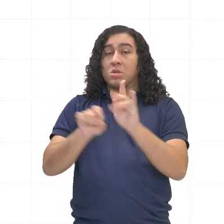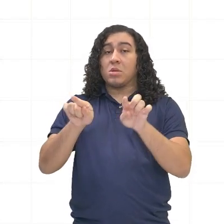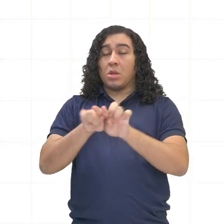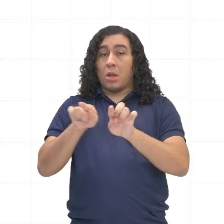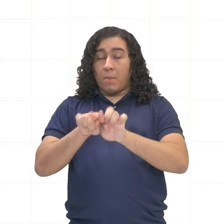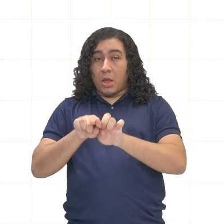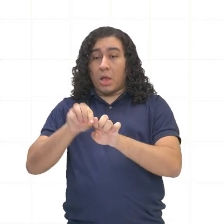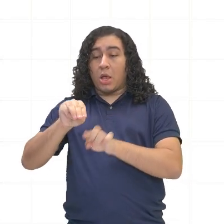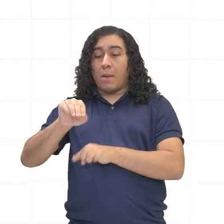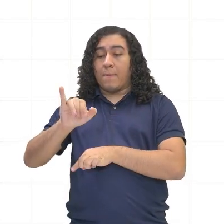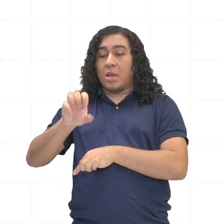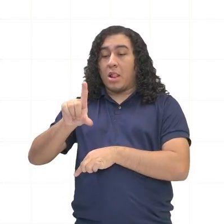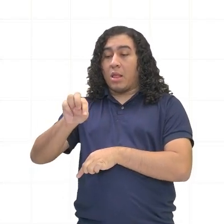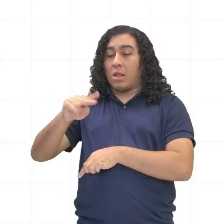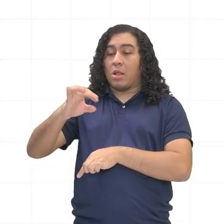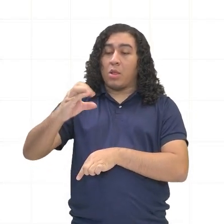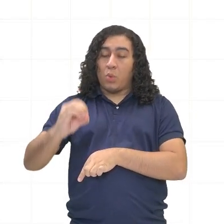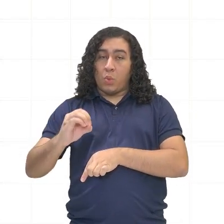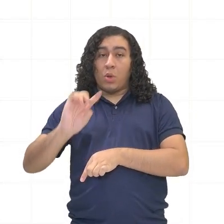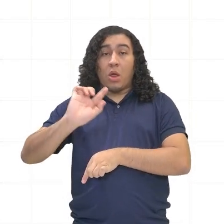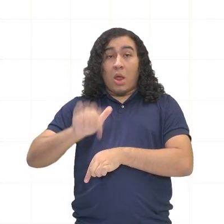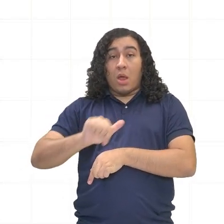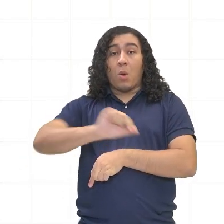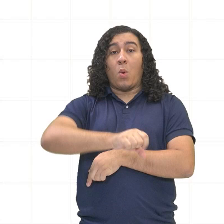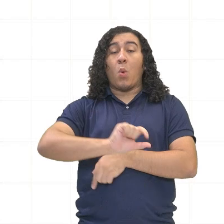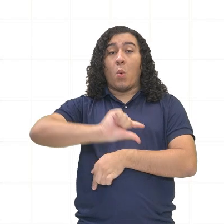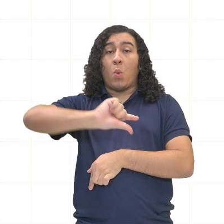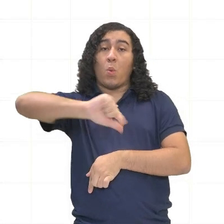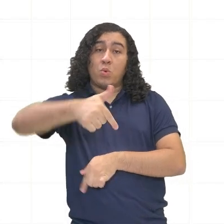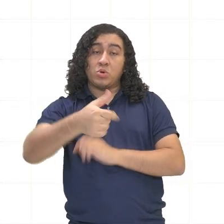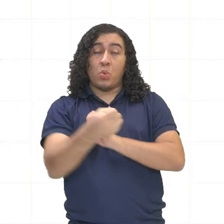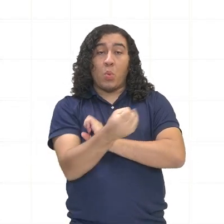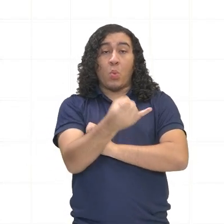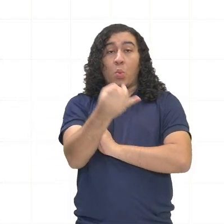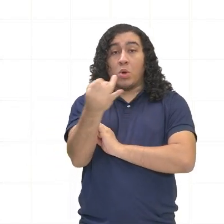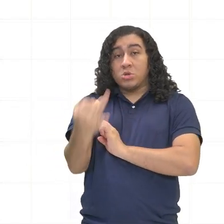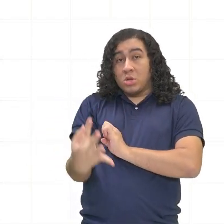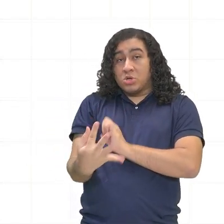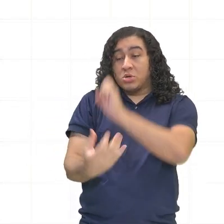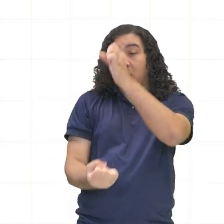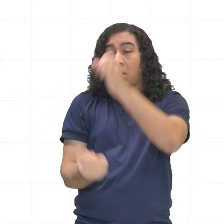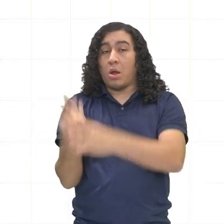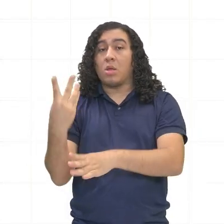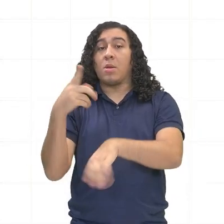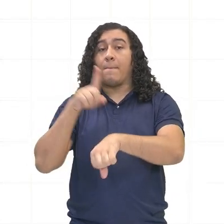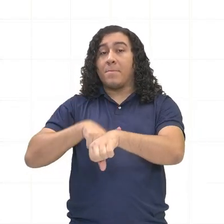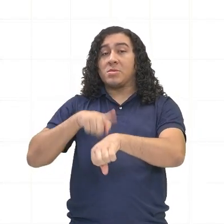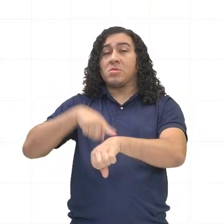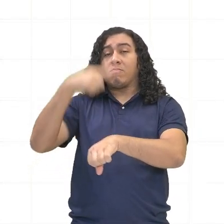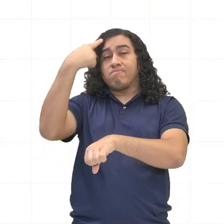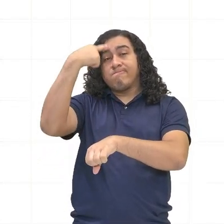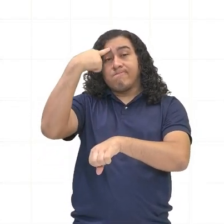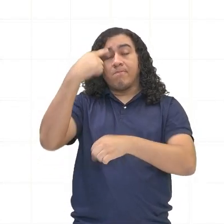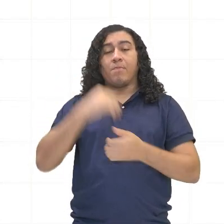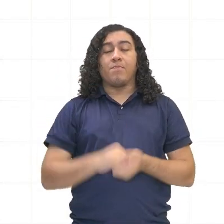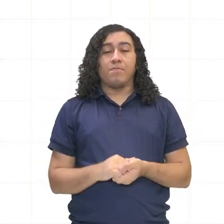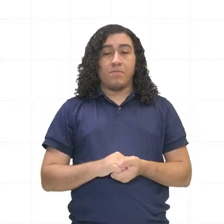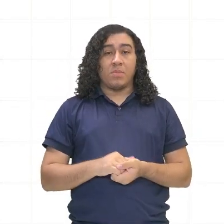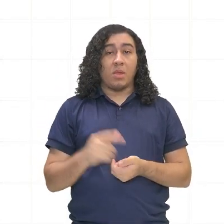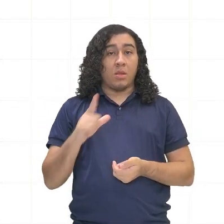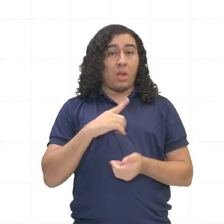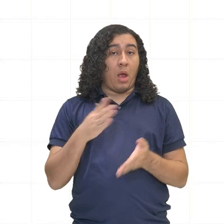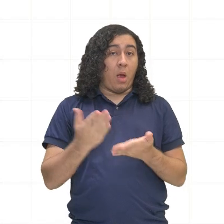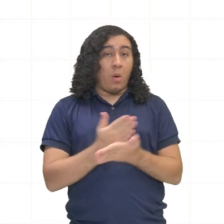são outras unidades criadas pelo ser humano para medir o tempo, com duração mais